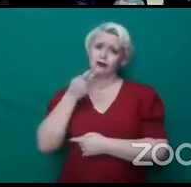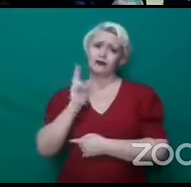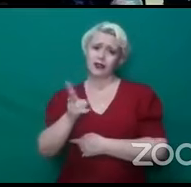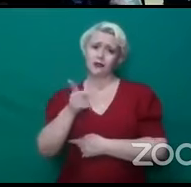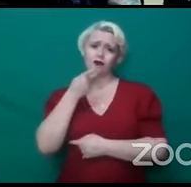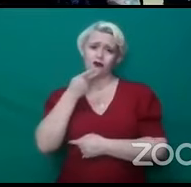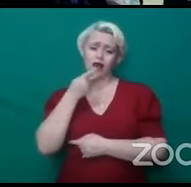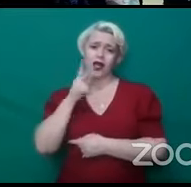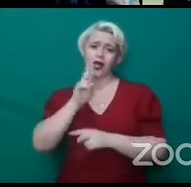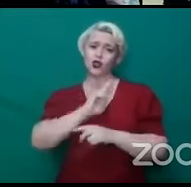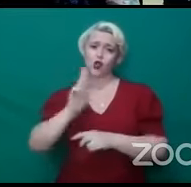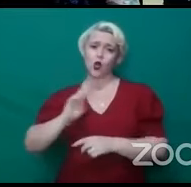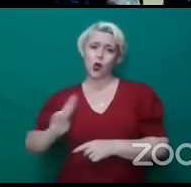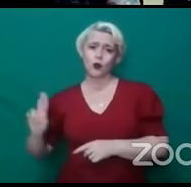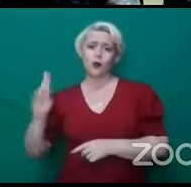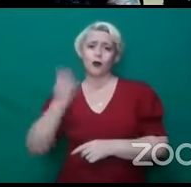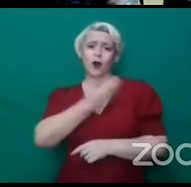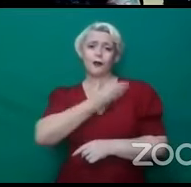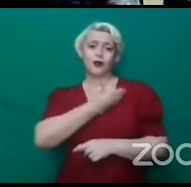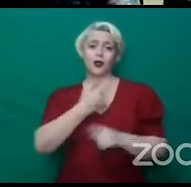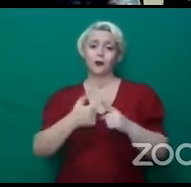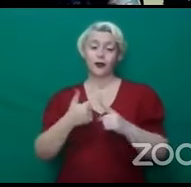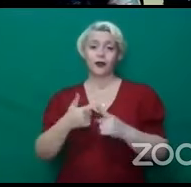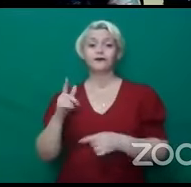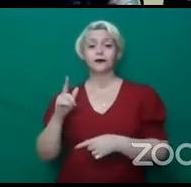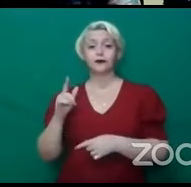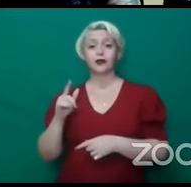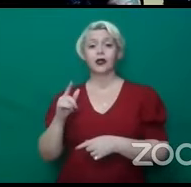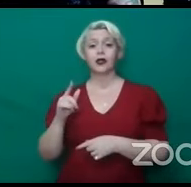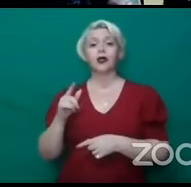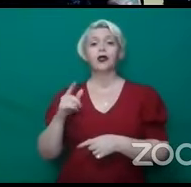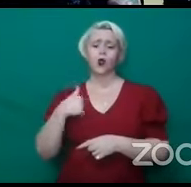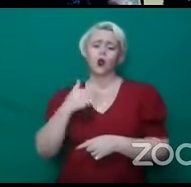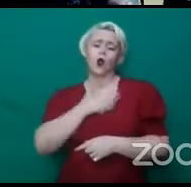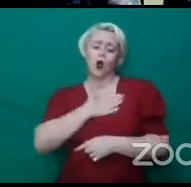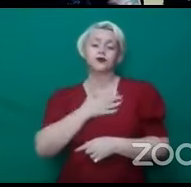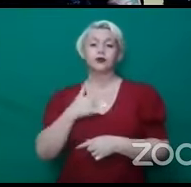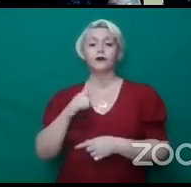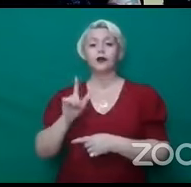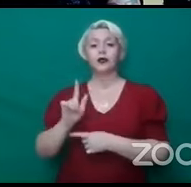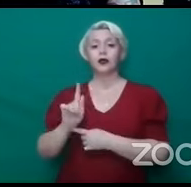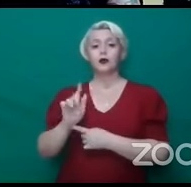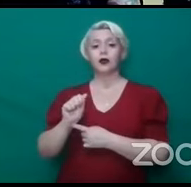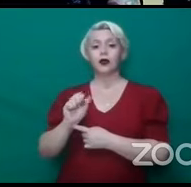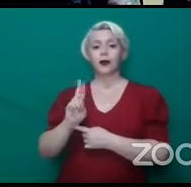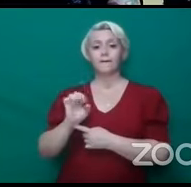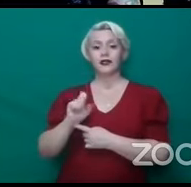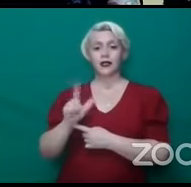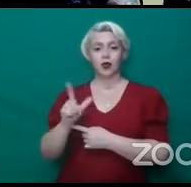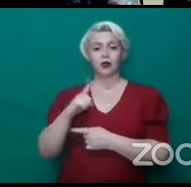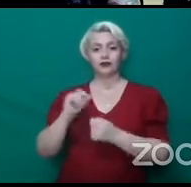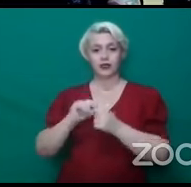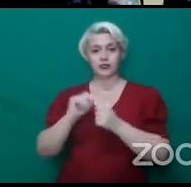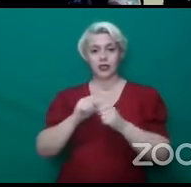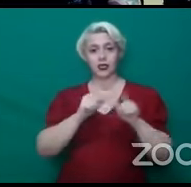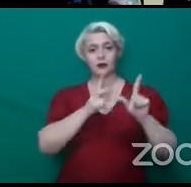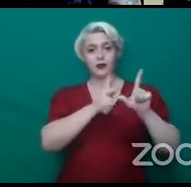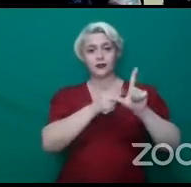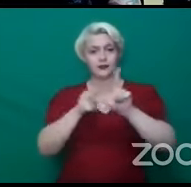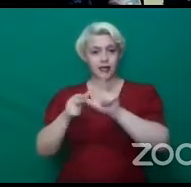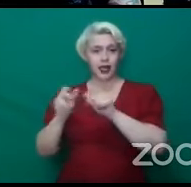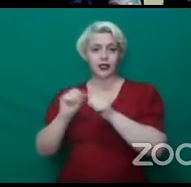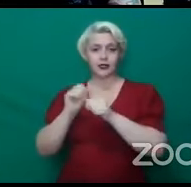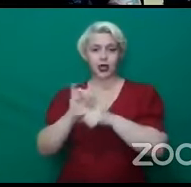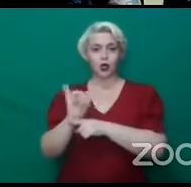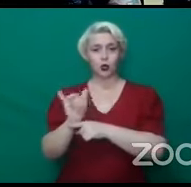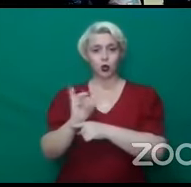Sim. Enfim, então, o Gabriel, ele tá fazendo uma série que vai ser lançada agora no YouTube, que eu também estou envolvida, a gente tá, né, envolvida ali